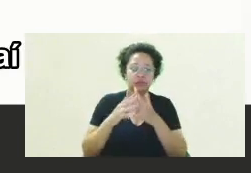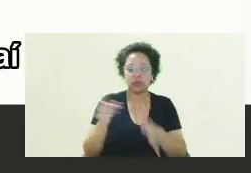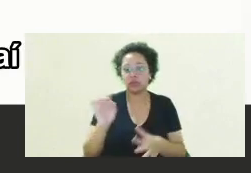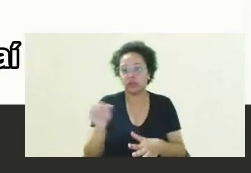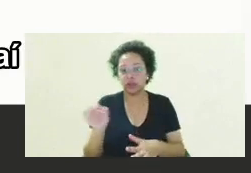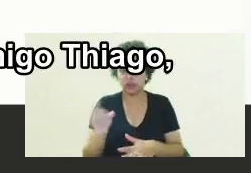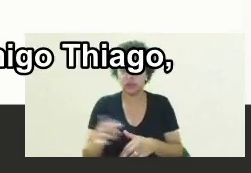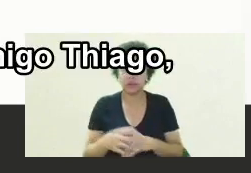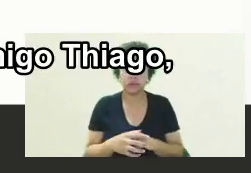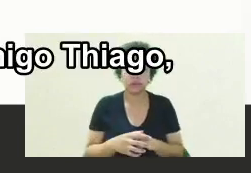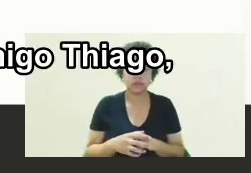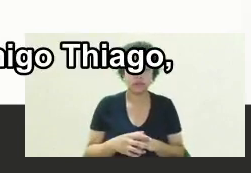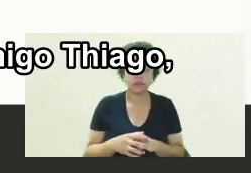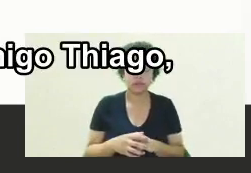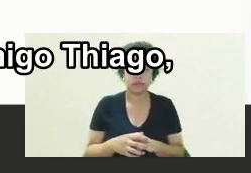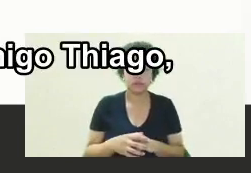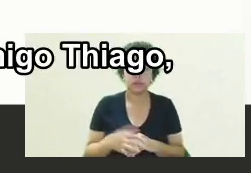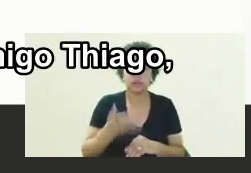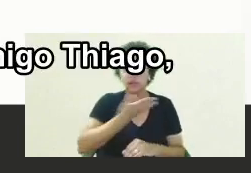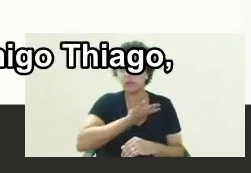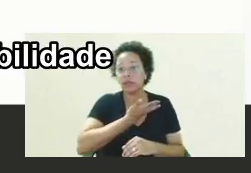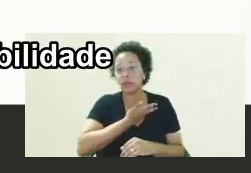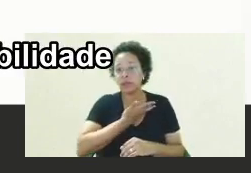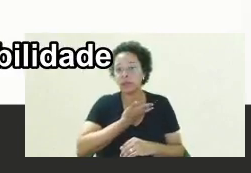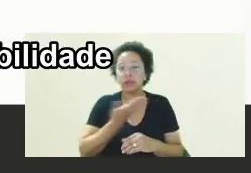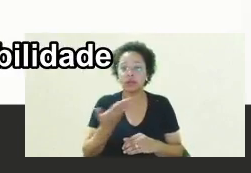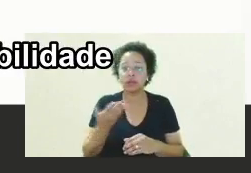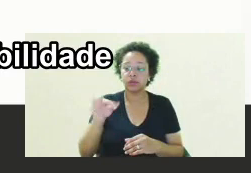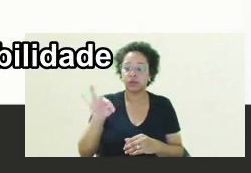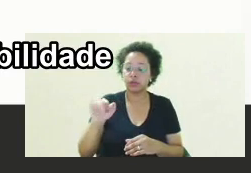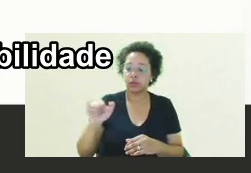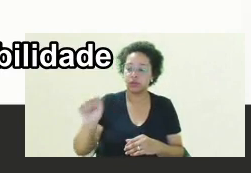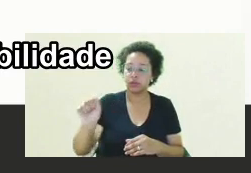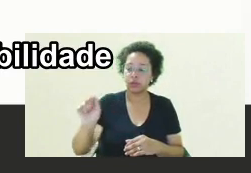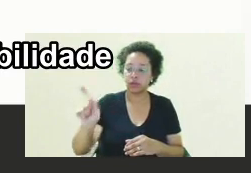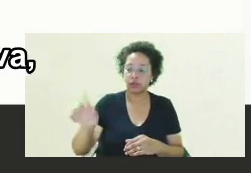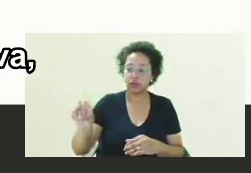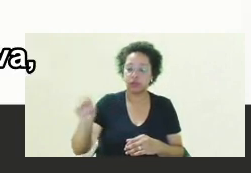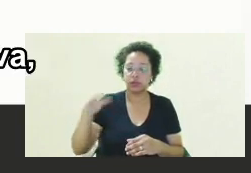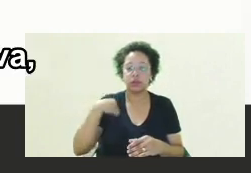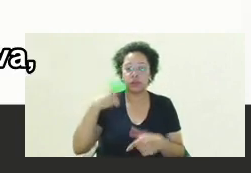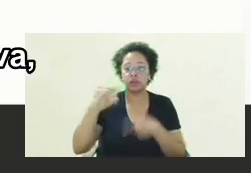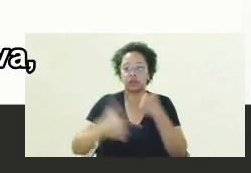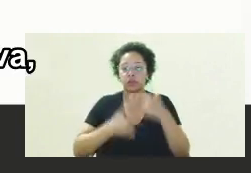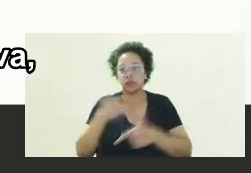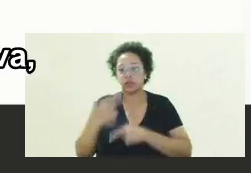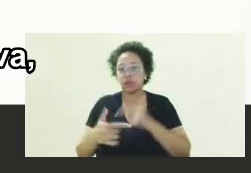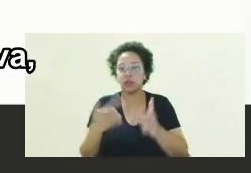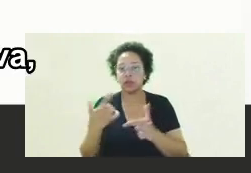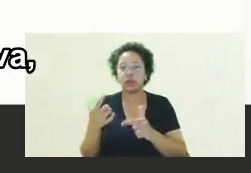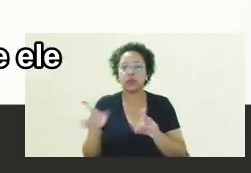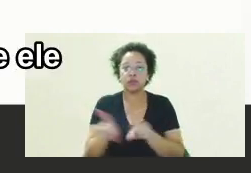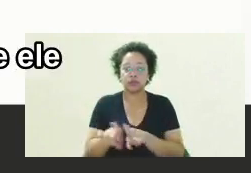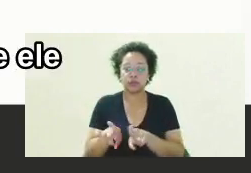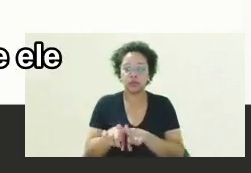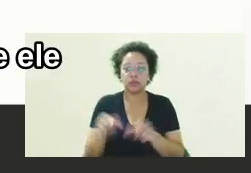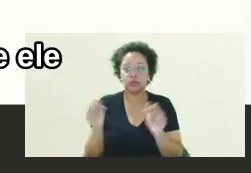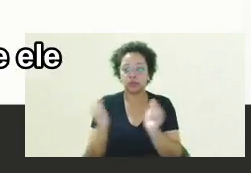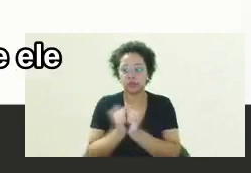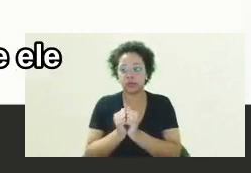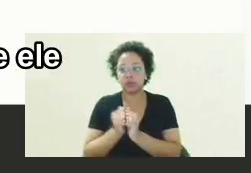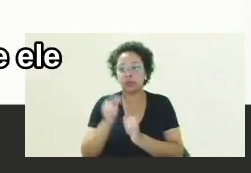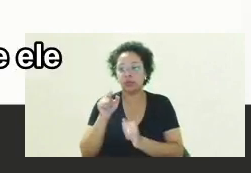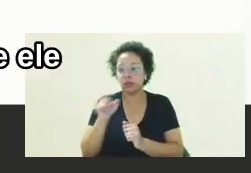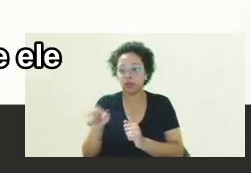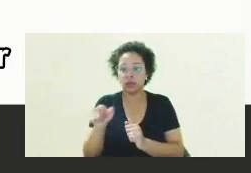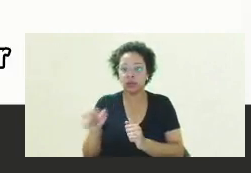também. E aí, um colega nosso, hoje meu amigo, Tiago, trabalha no time de acessibilidade da DTEC. Ele precisava, Tiago